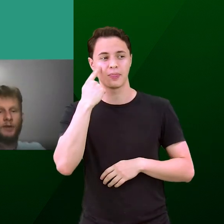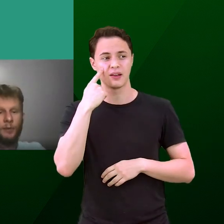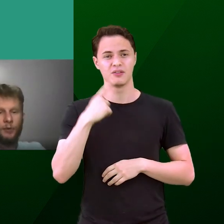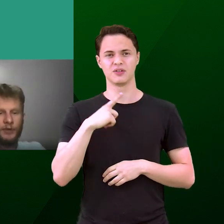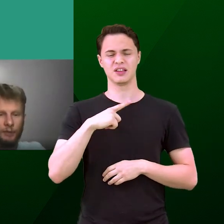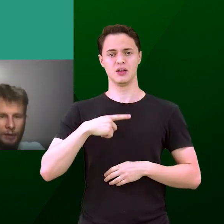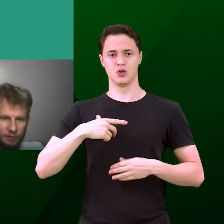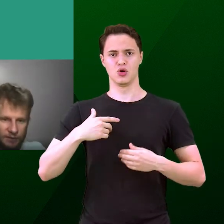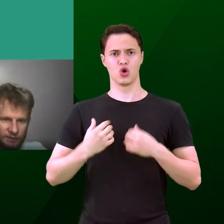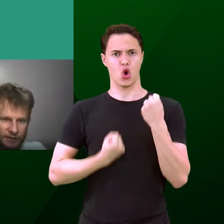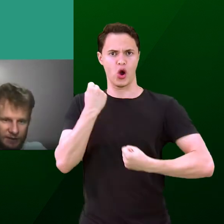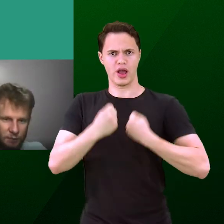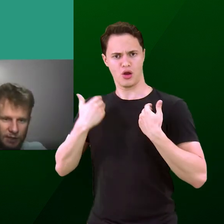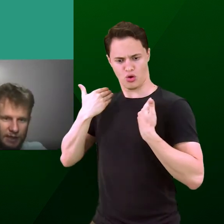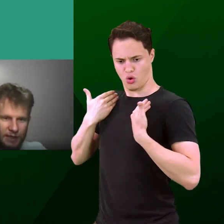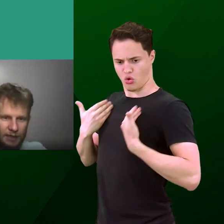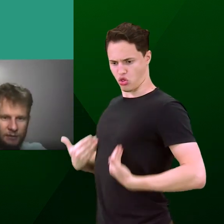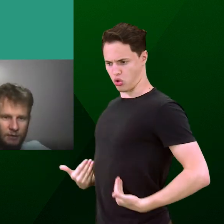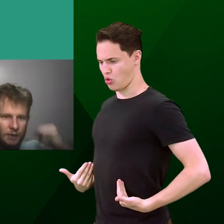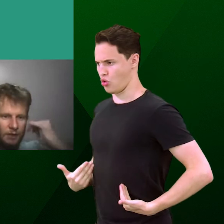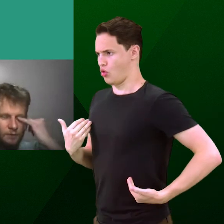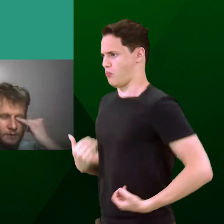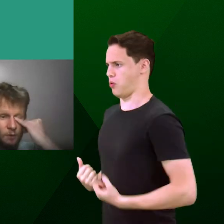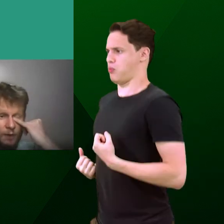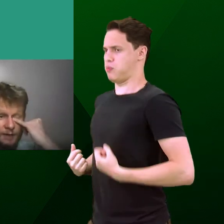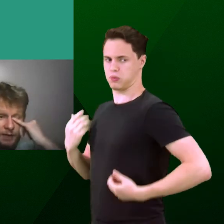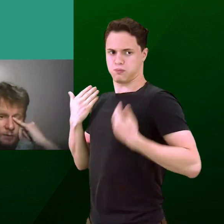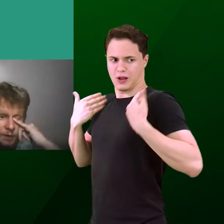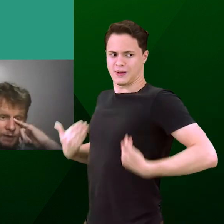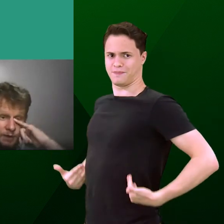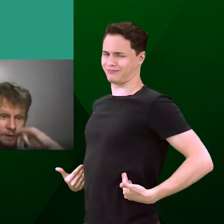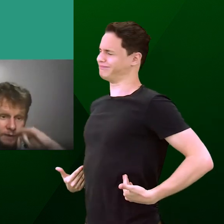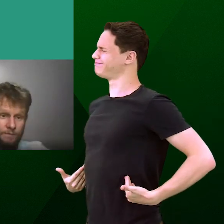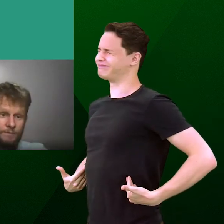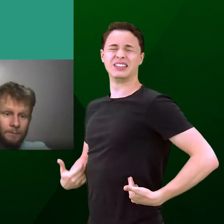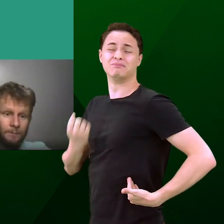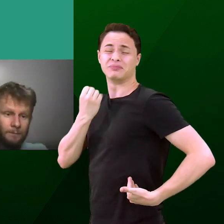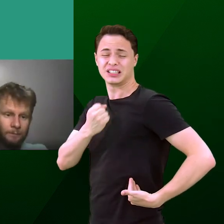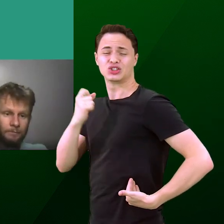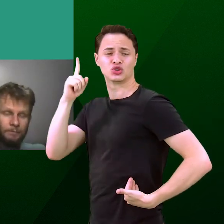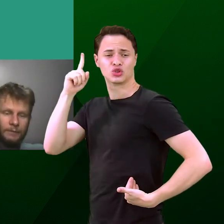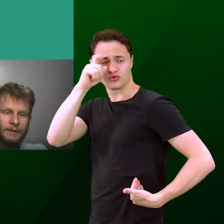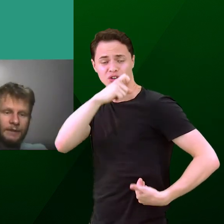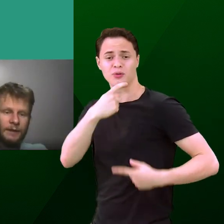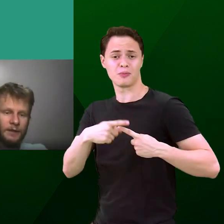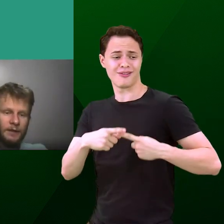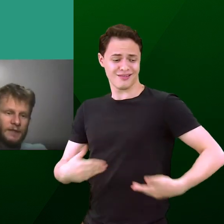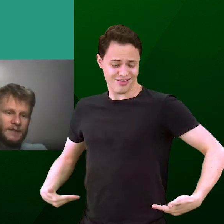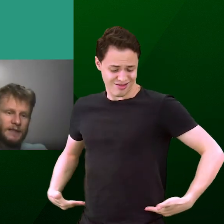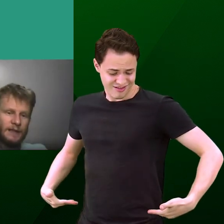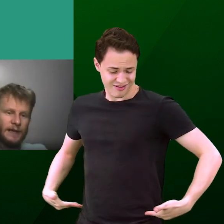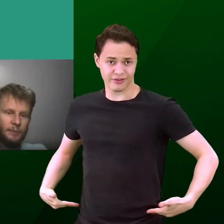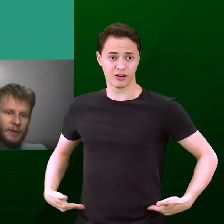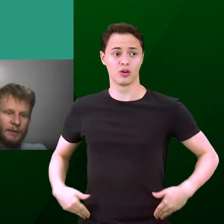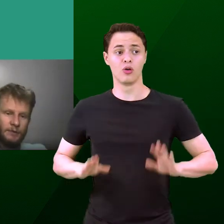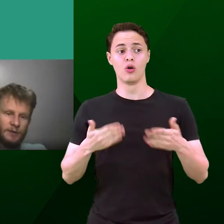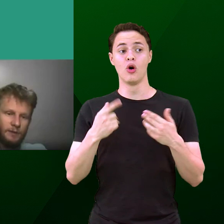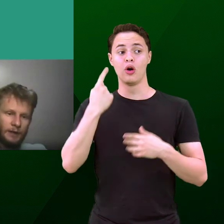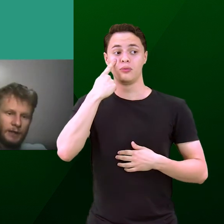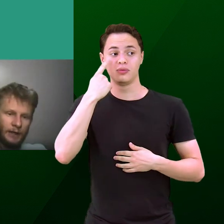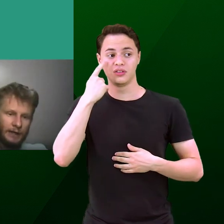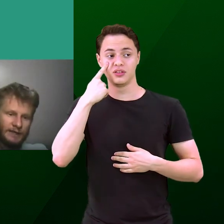dentro, então você tem uma pisada pronada. Tem que comprar um tênis que seja para uma atividade, uma pessoa que tenha uma